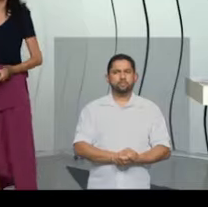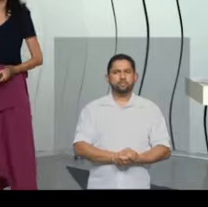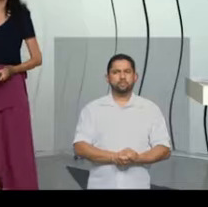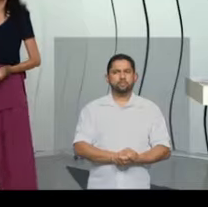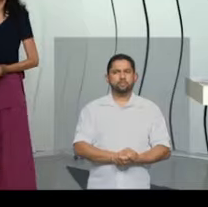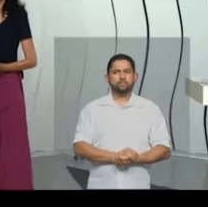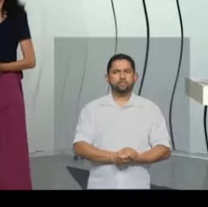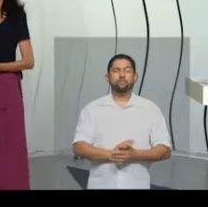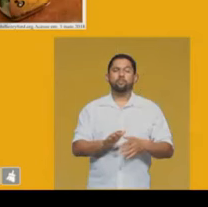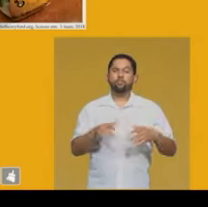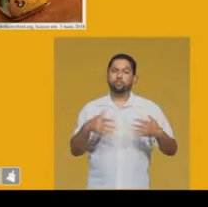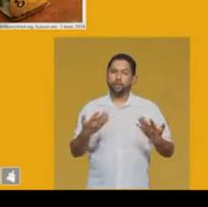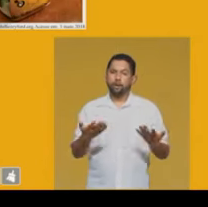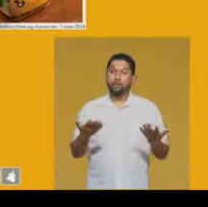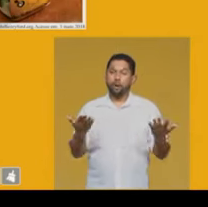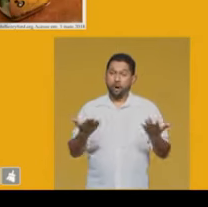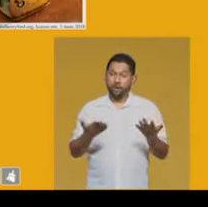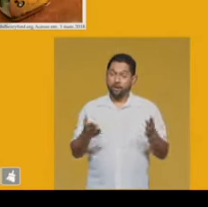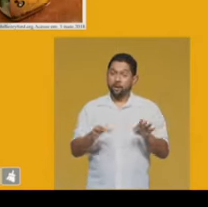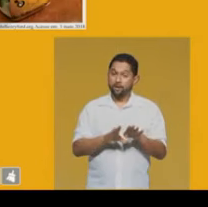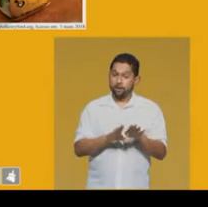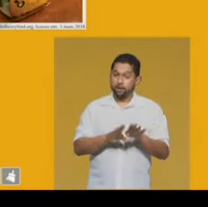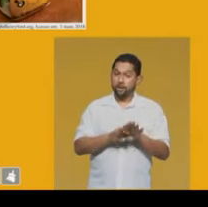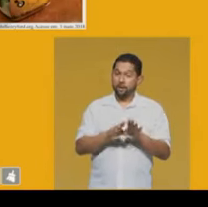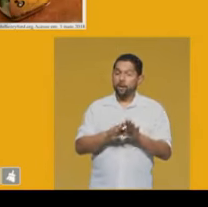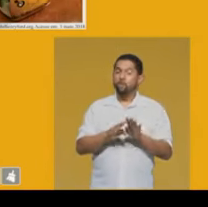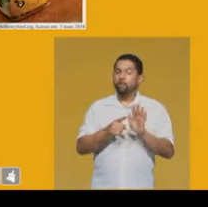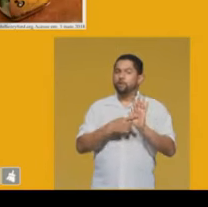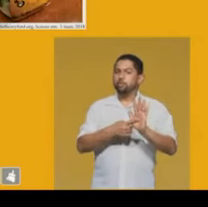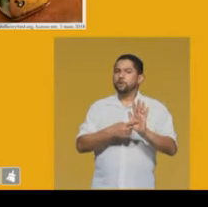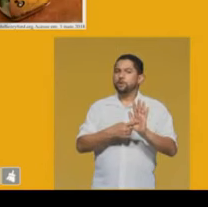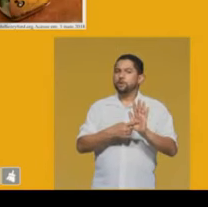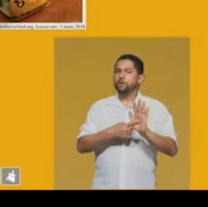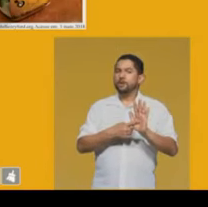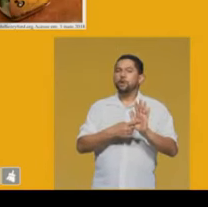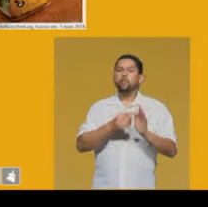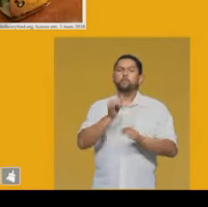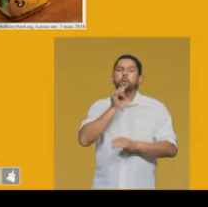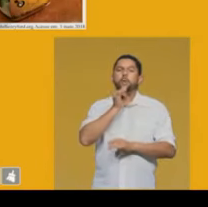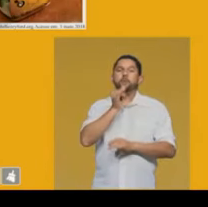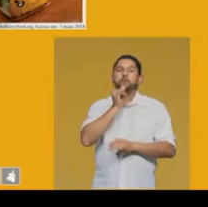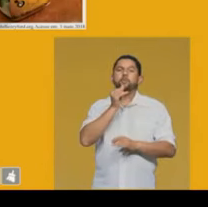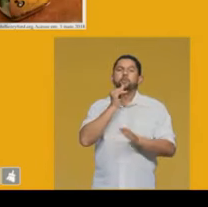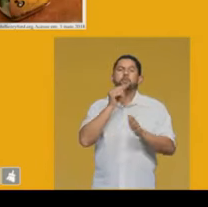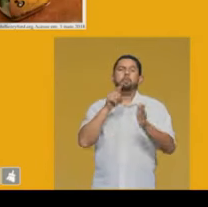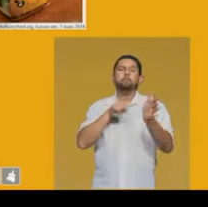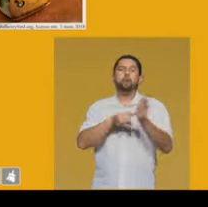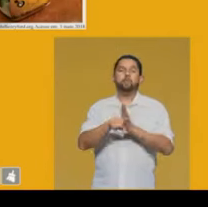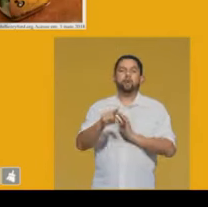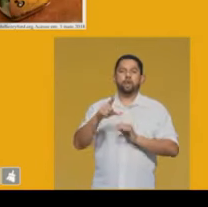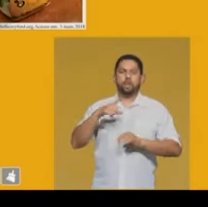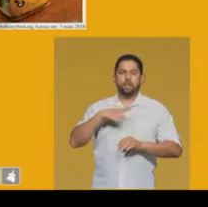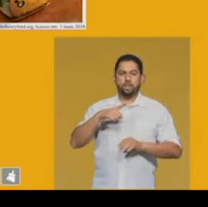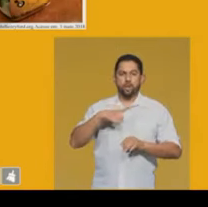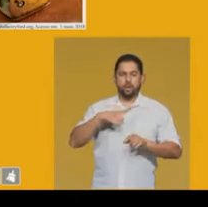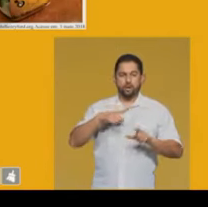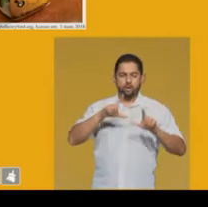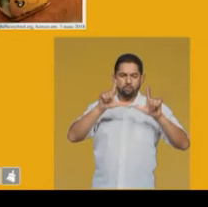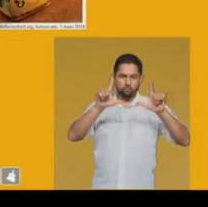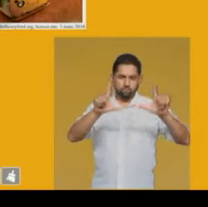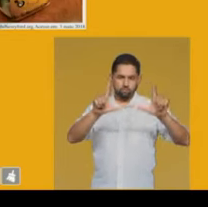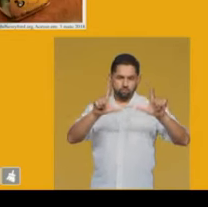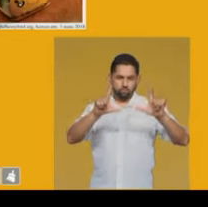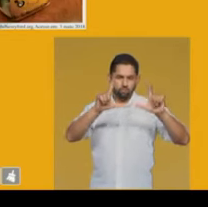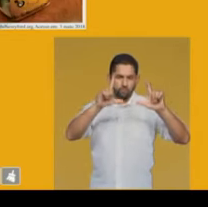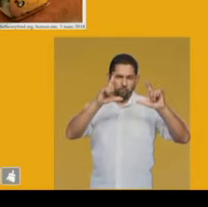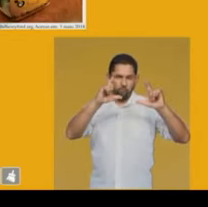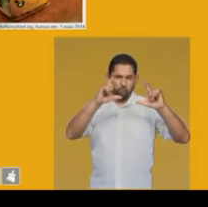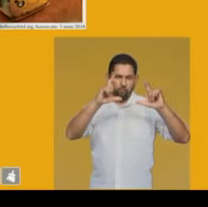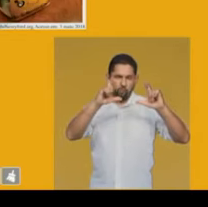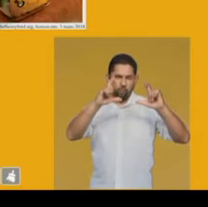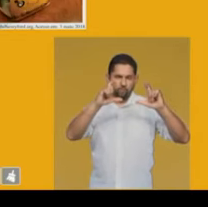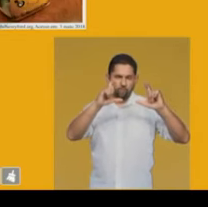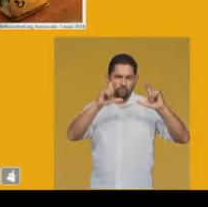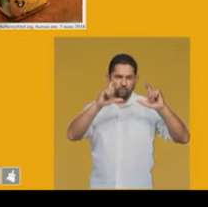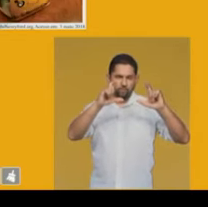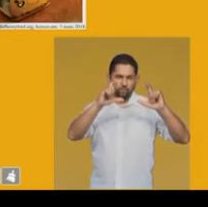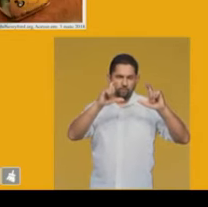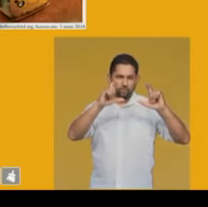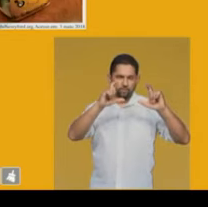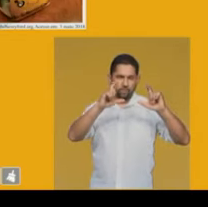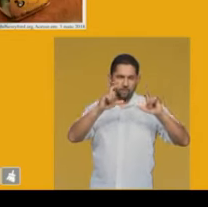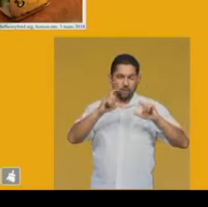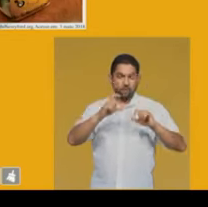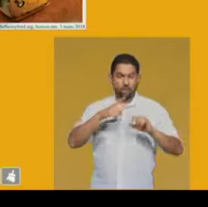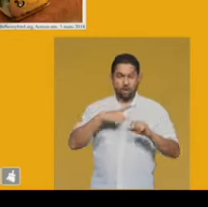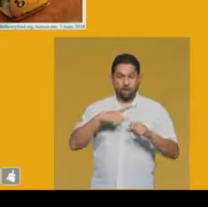Aqui eu trouxe um exemplo de questão em que aparecem imagens. Fotografia. Você